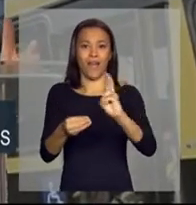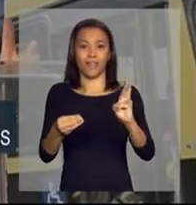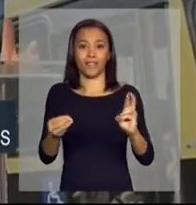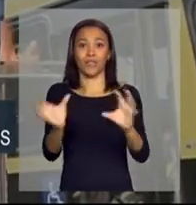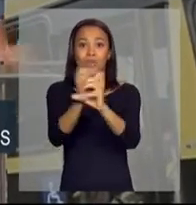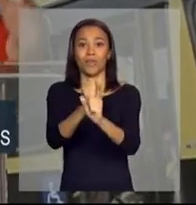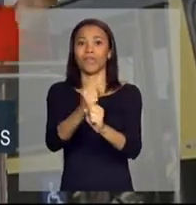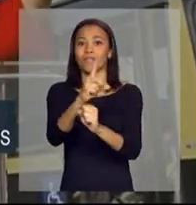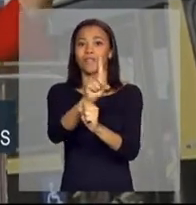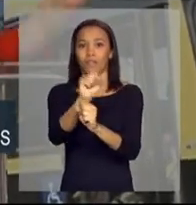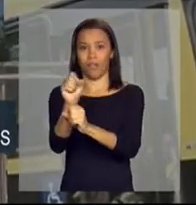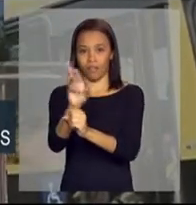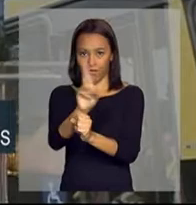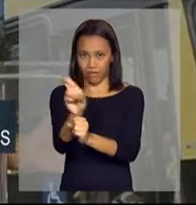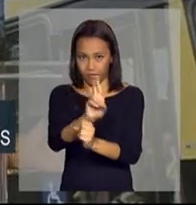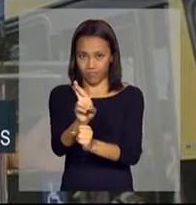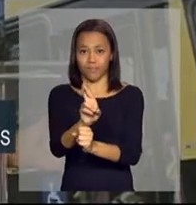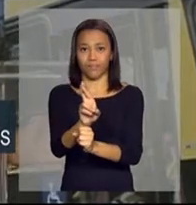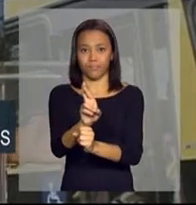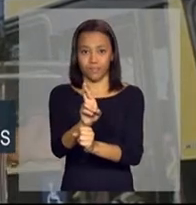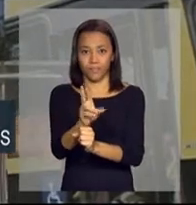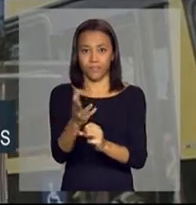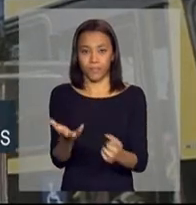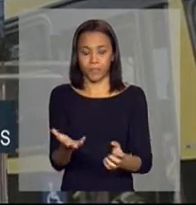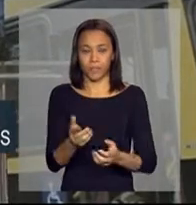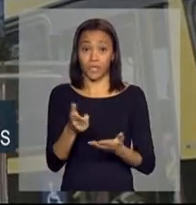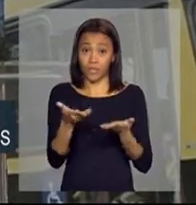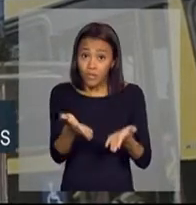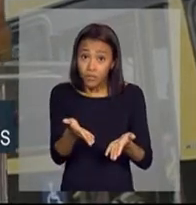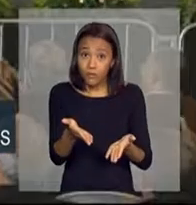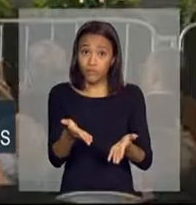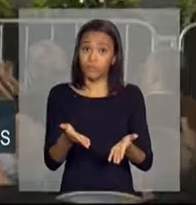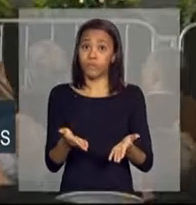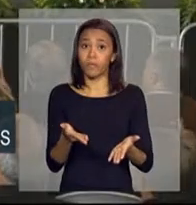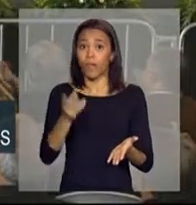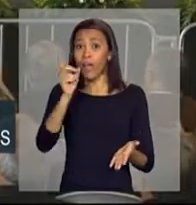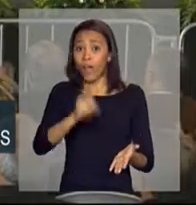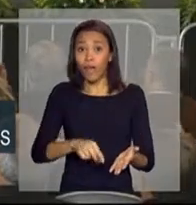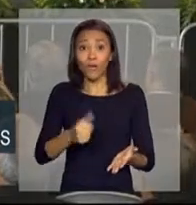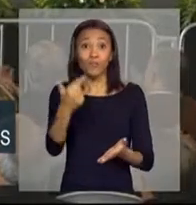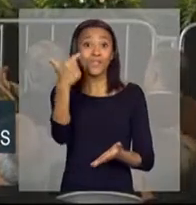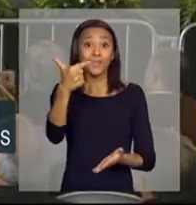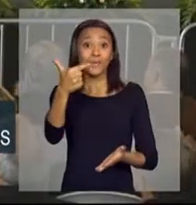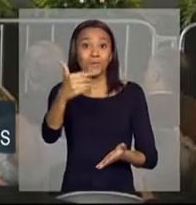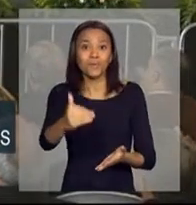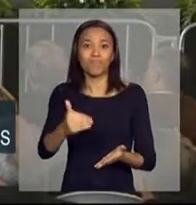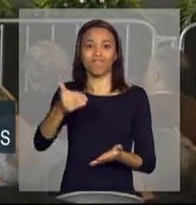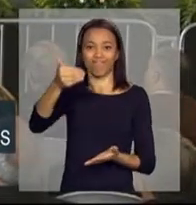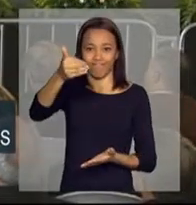100,00. Então, isso é um segundo passo.